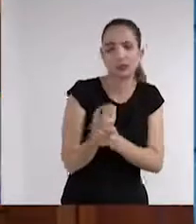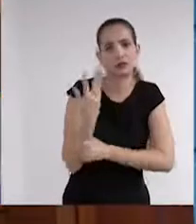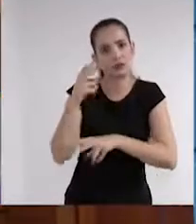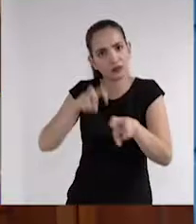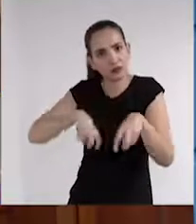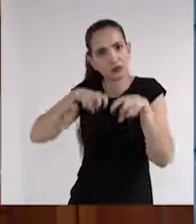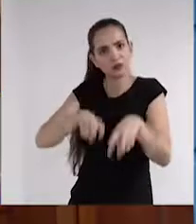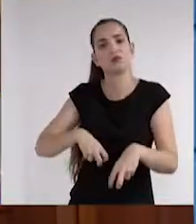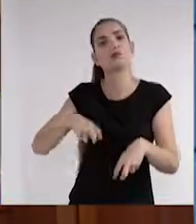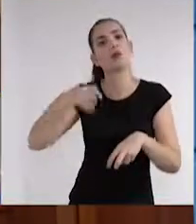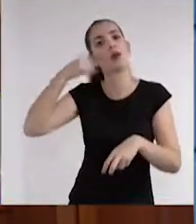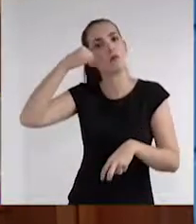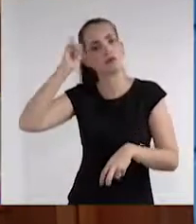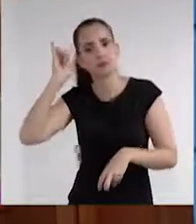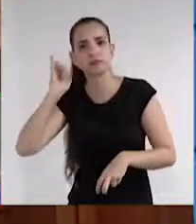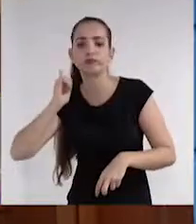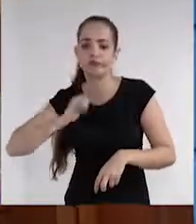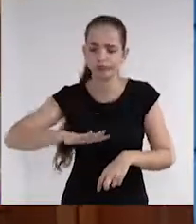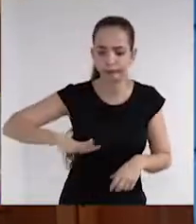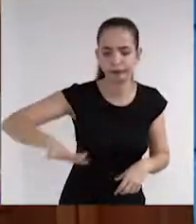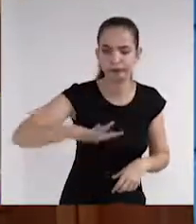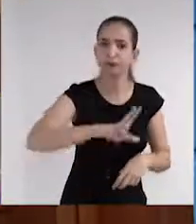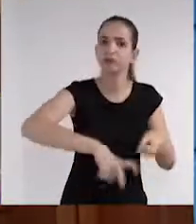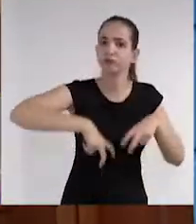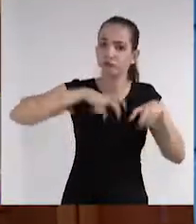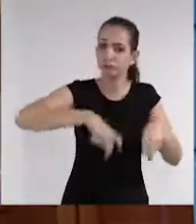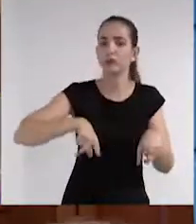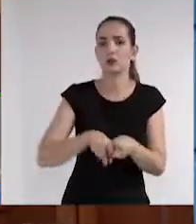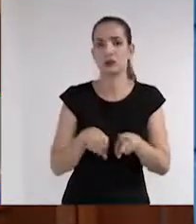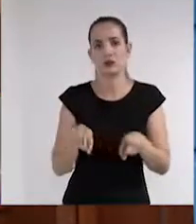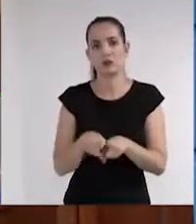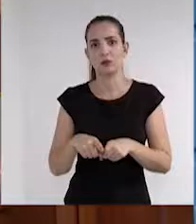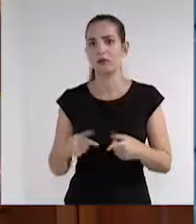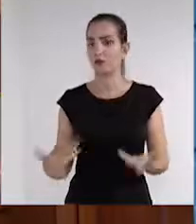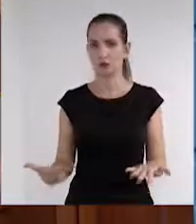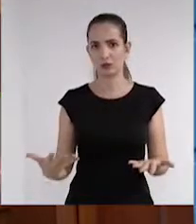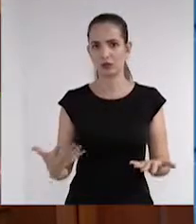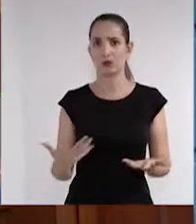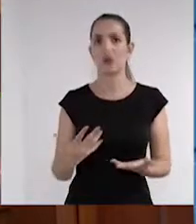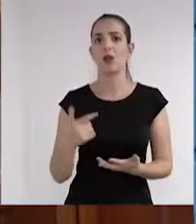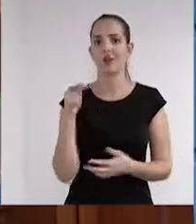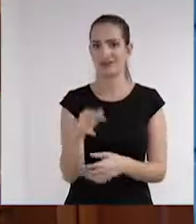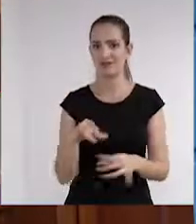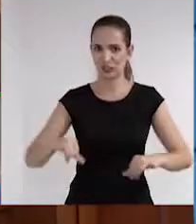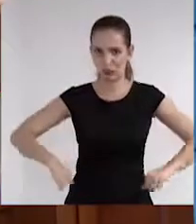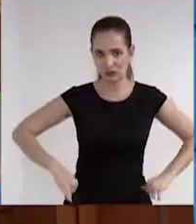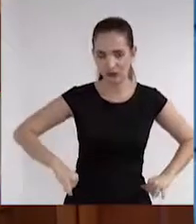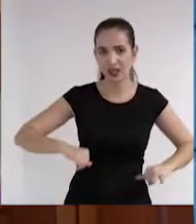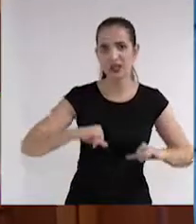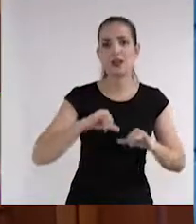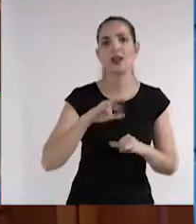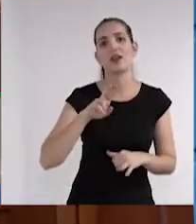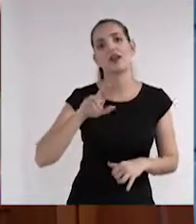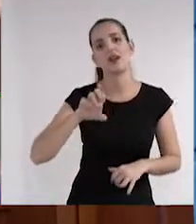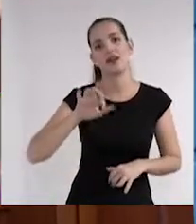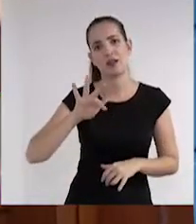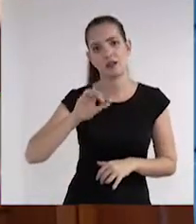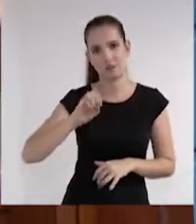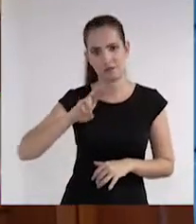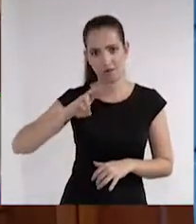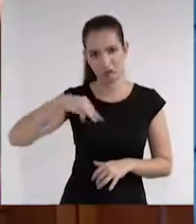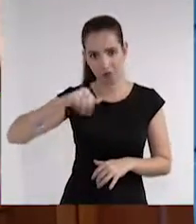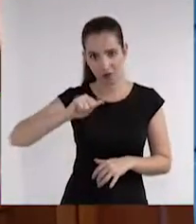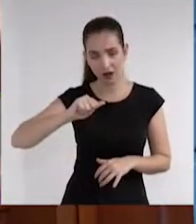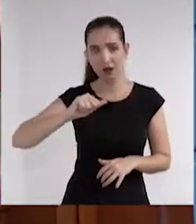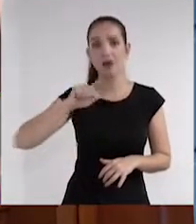lá a agropecuária, a pecuária funcionando, que lá vai se estabelecer a reforma agrária, não vai. Não vai se estabelecer reforma agrária num lugar